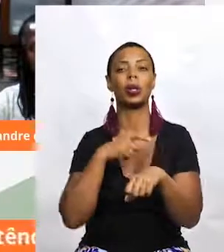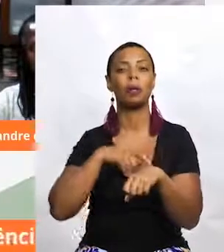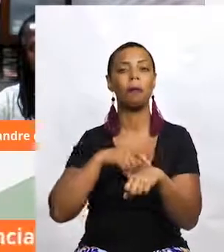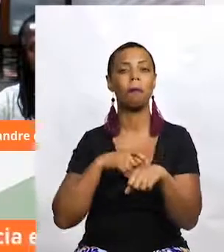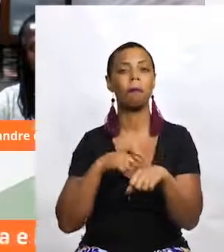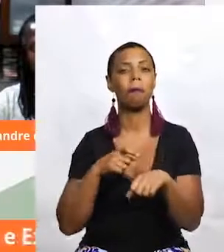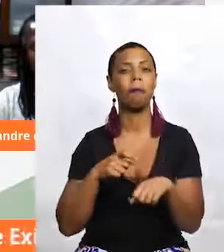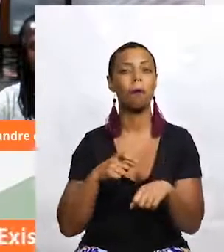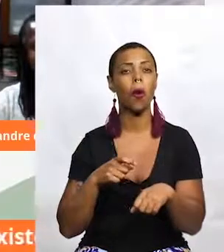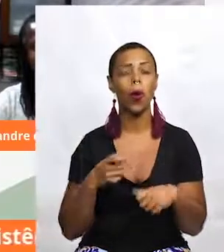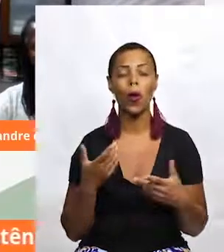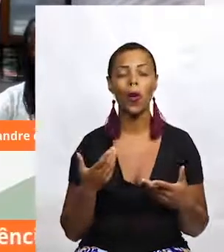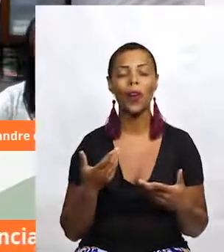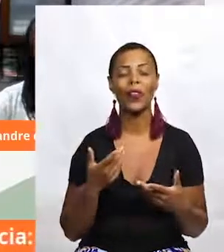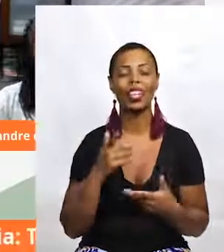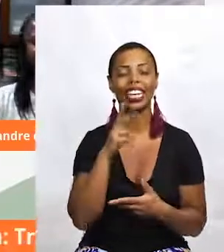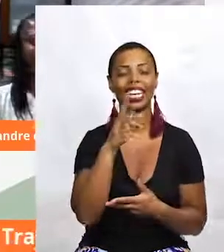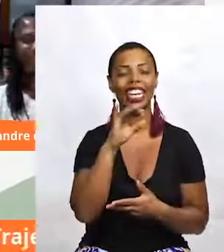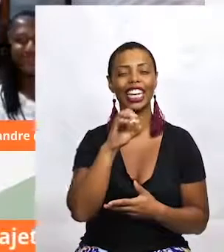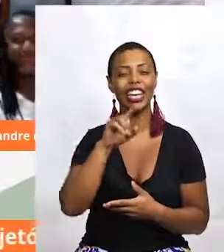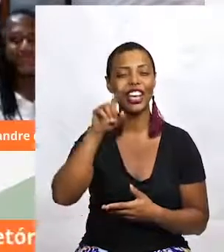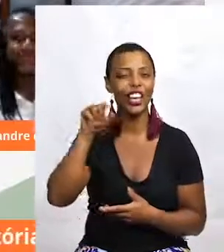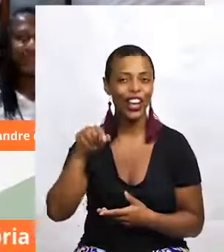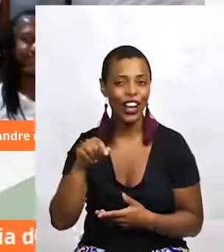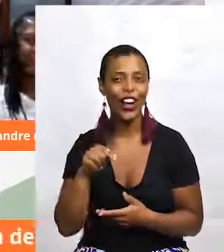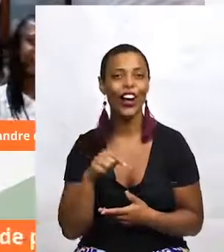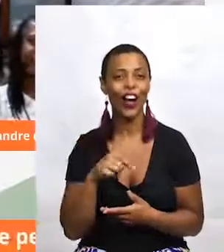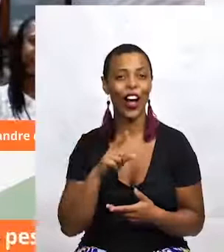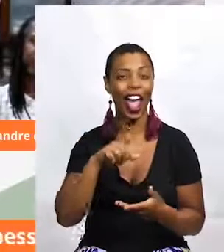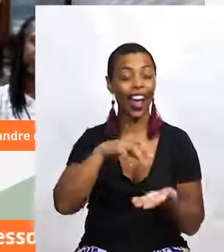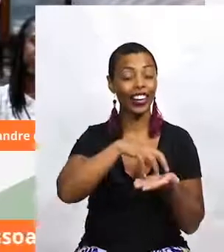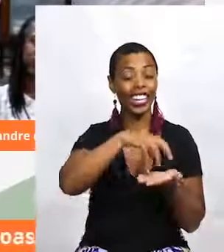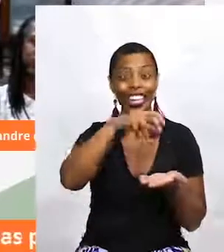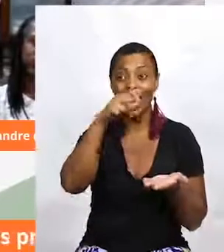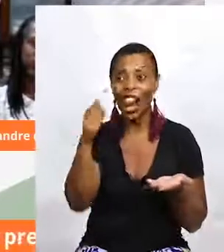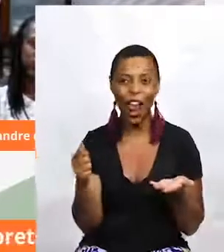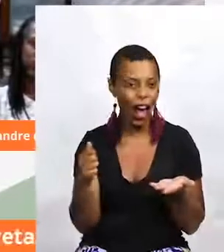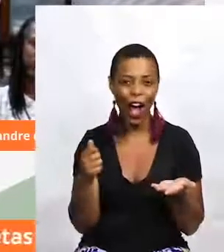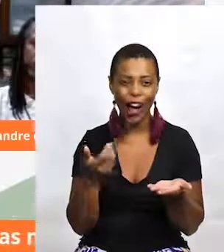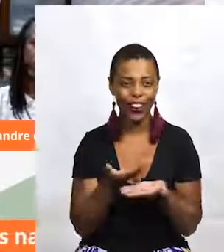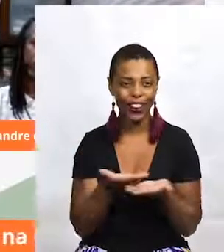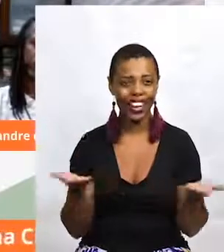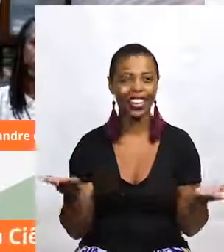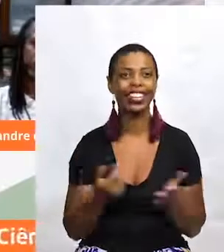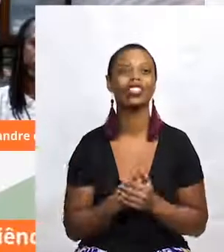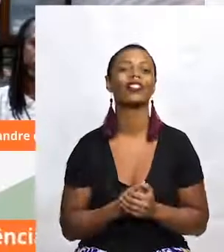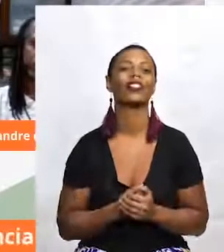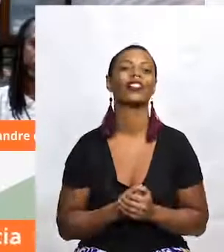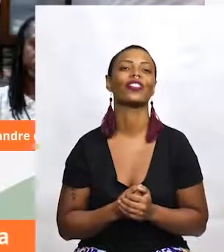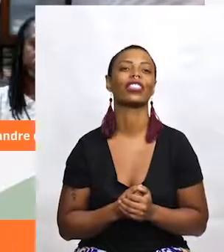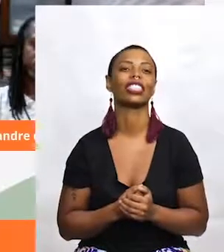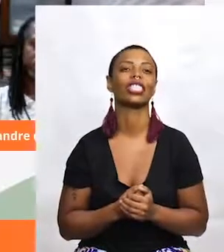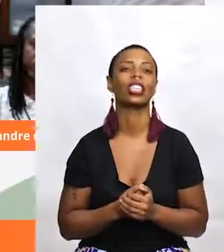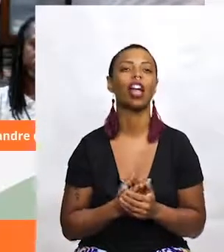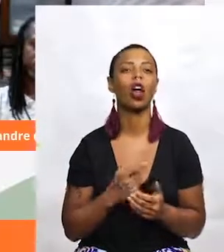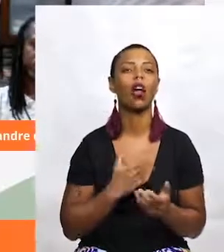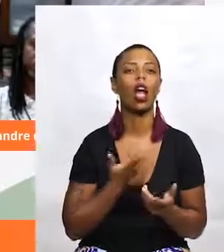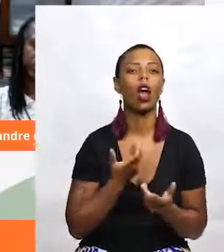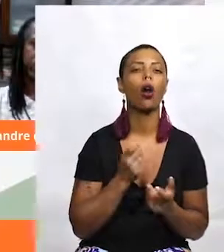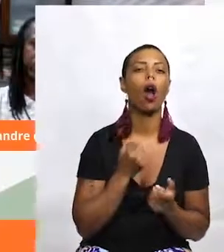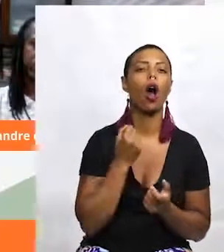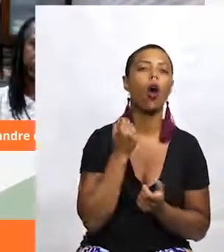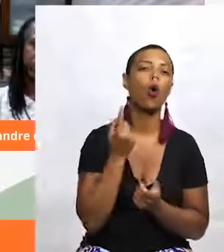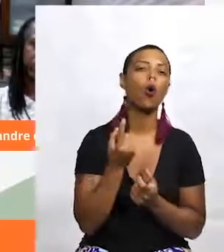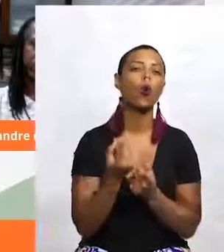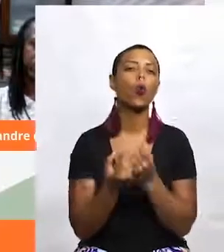momento griot que a gente teve, esse momento de quilombo aqui. E eu vou fazer aqui algumas palavras, tá?